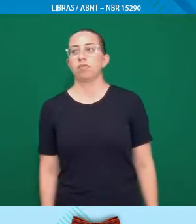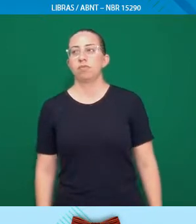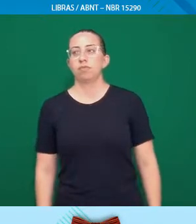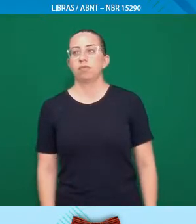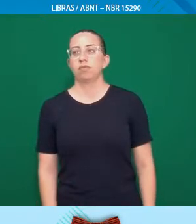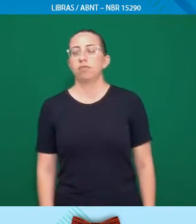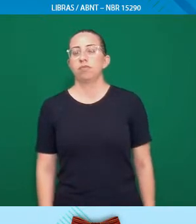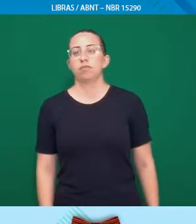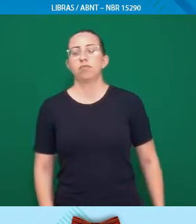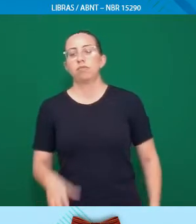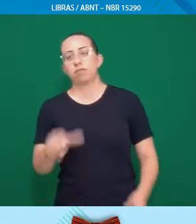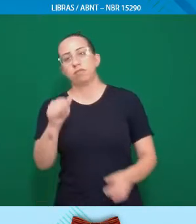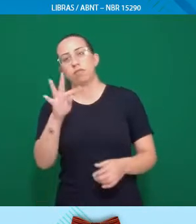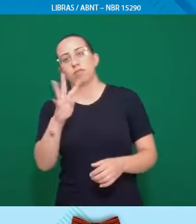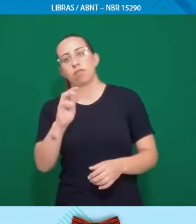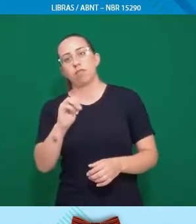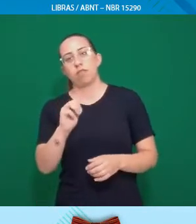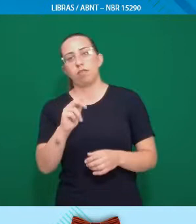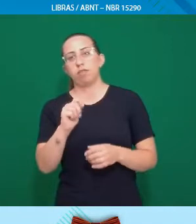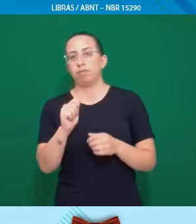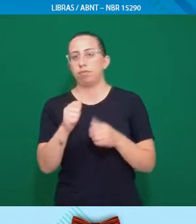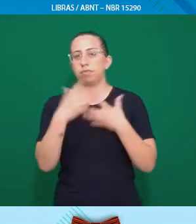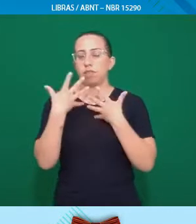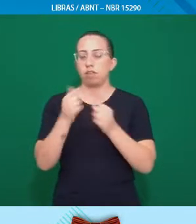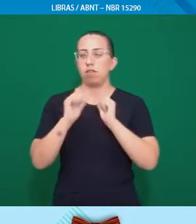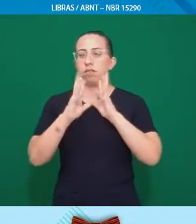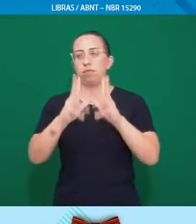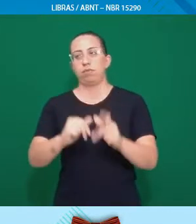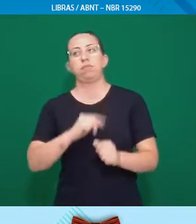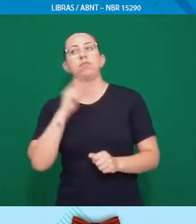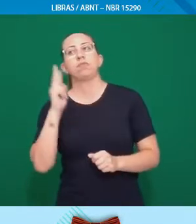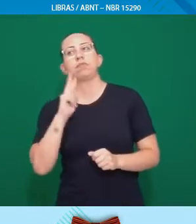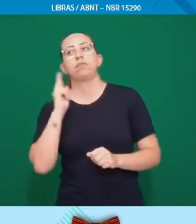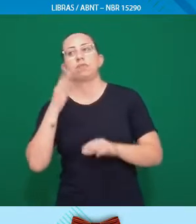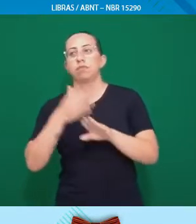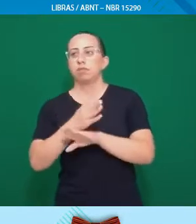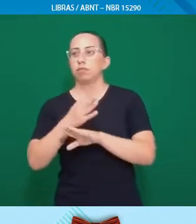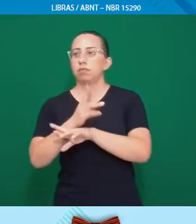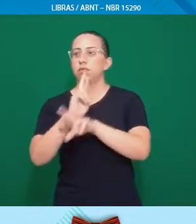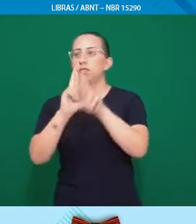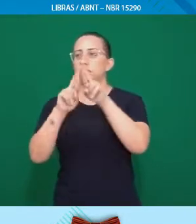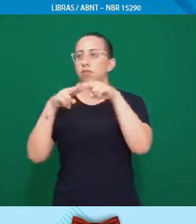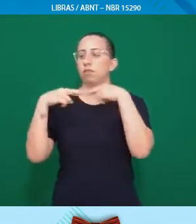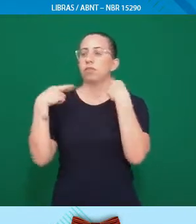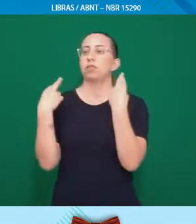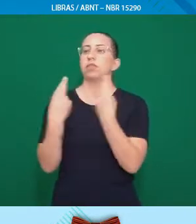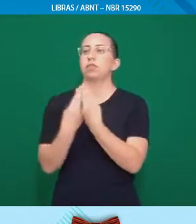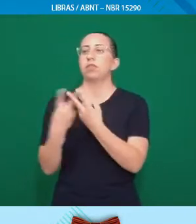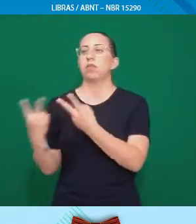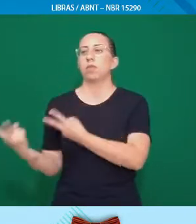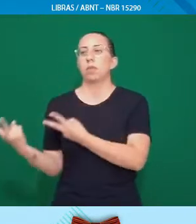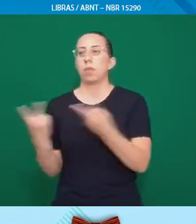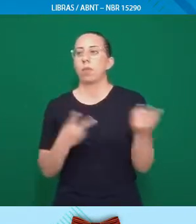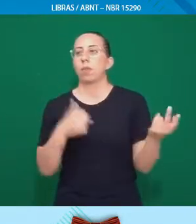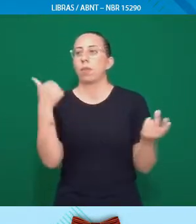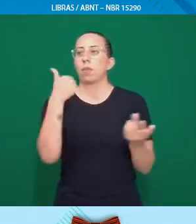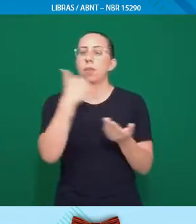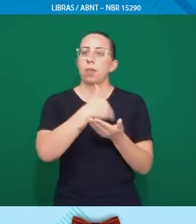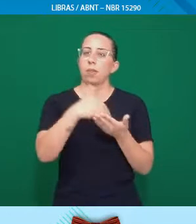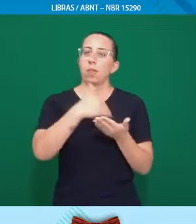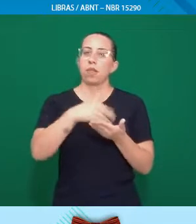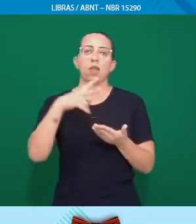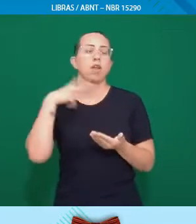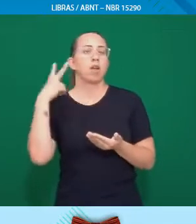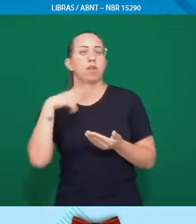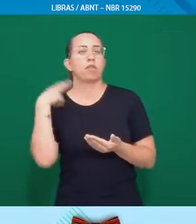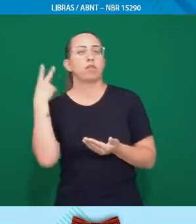ah ah tá aprovada por unanimidade os vereadores a comida o primeiro secretário senhor